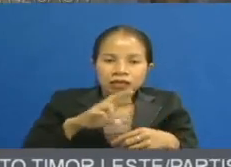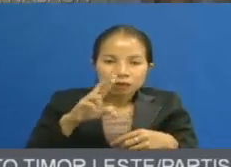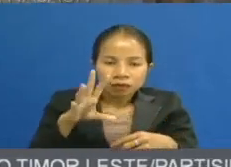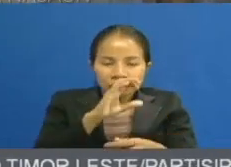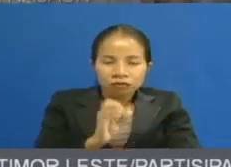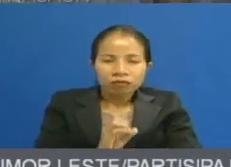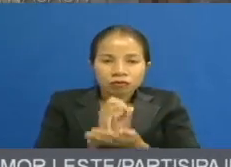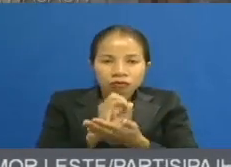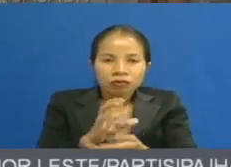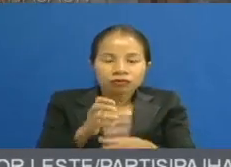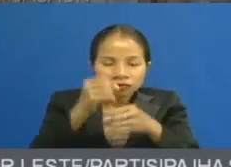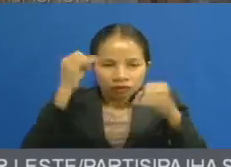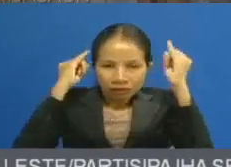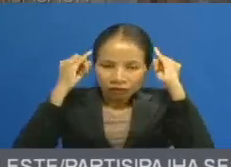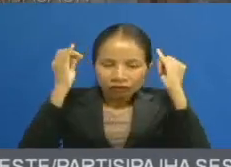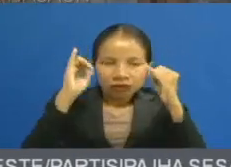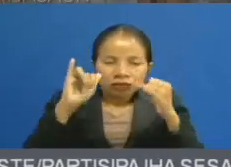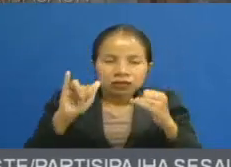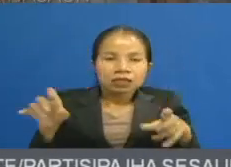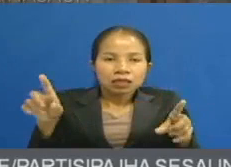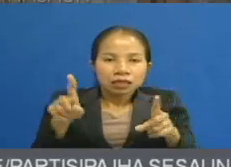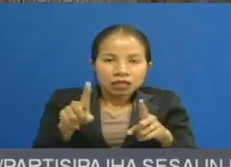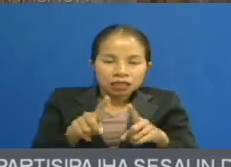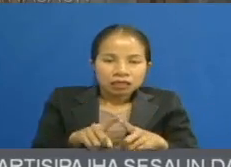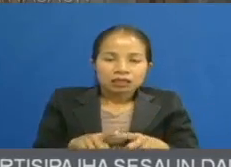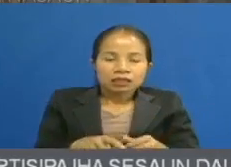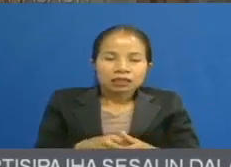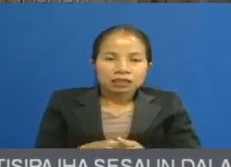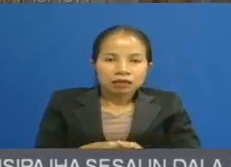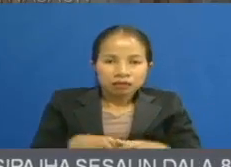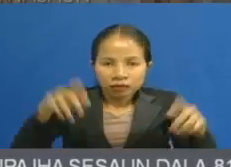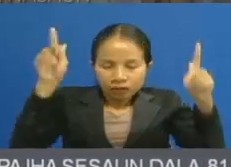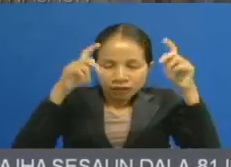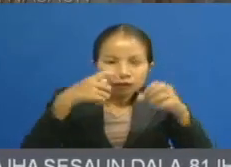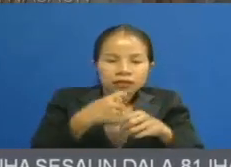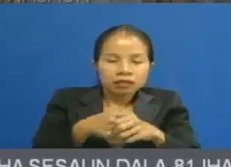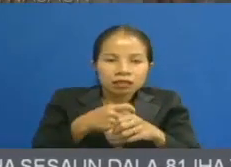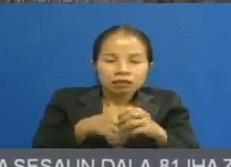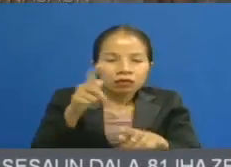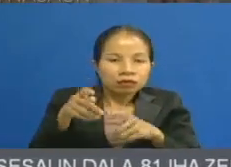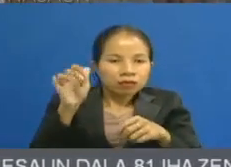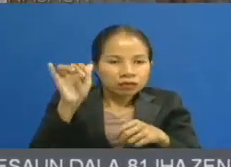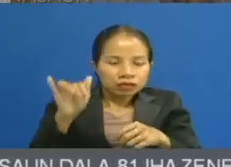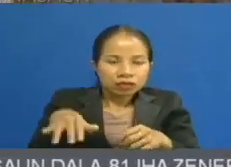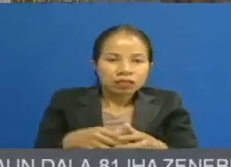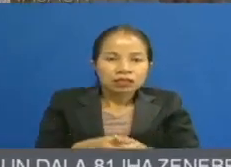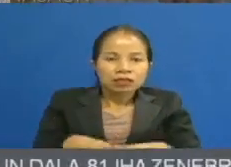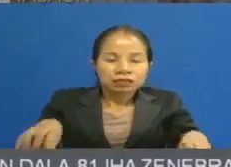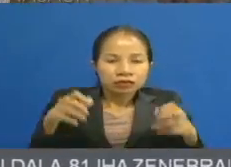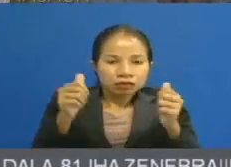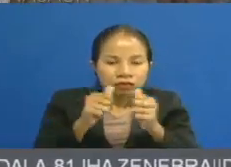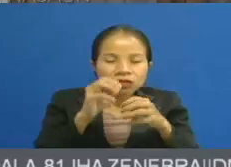Ocusi, onde recolhe informação Sira relacionada ao impacto da alteração climática, ba, como deve ser a Beita e se visto muito que o